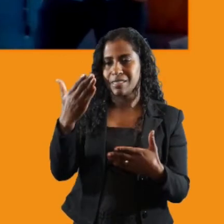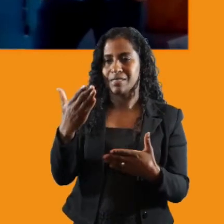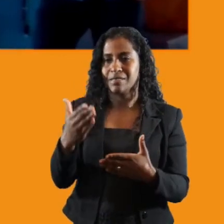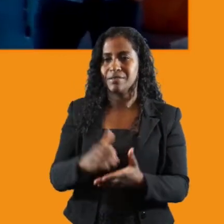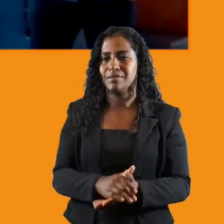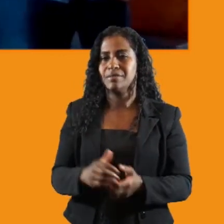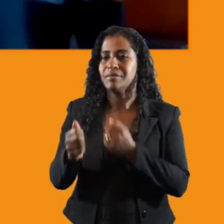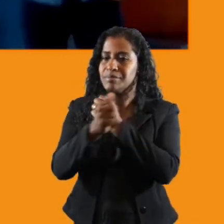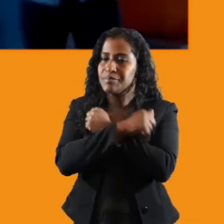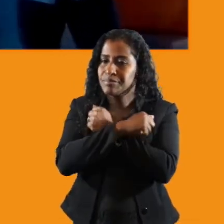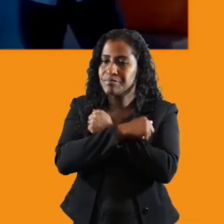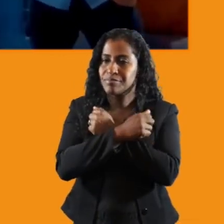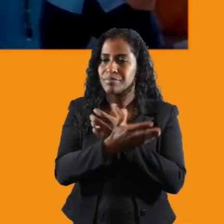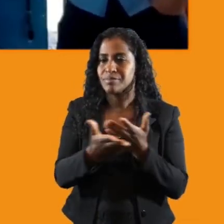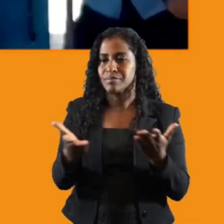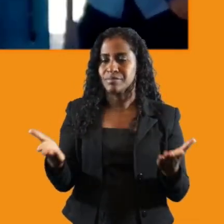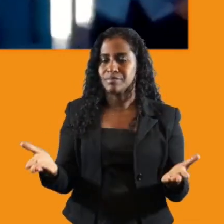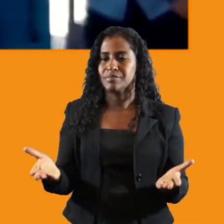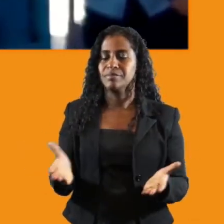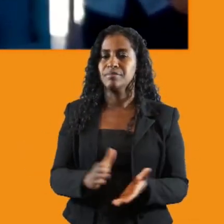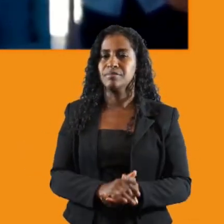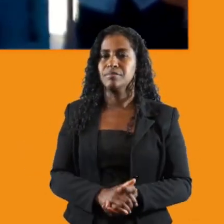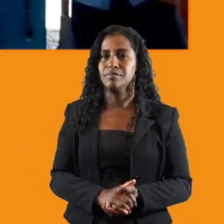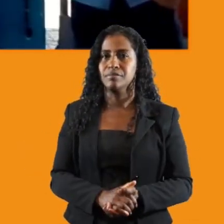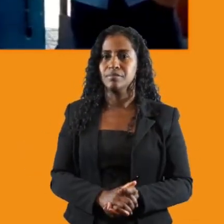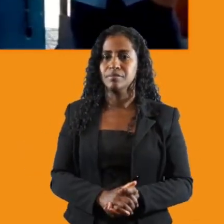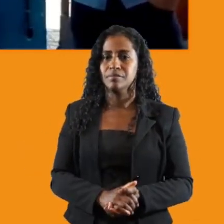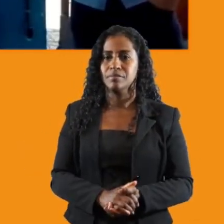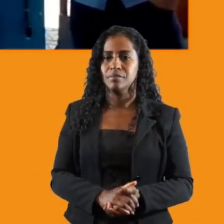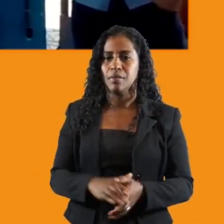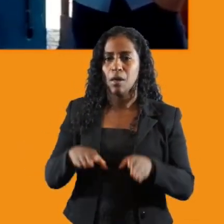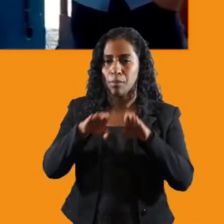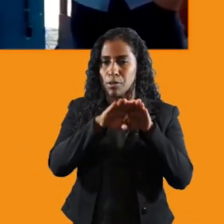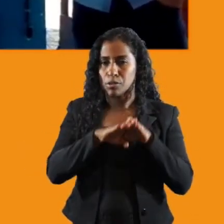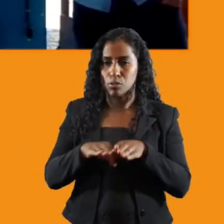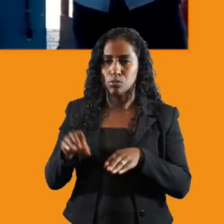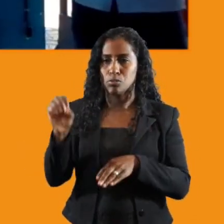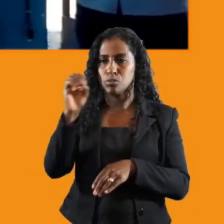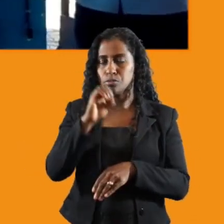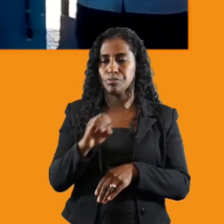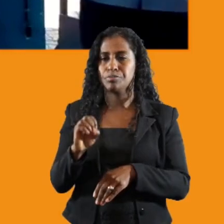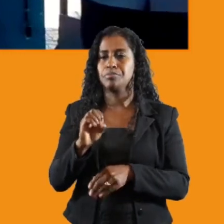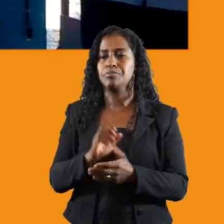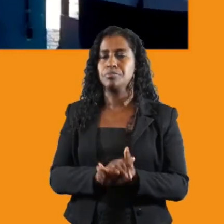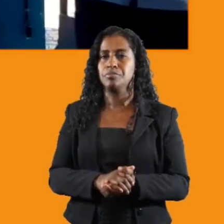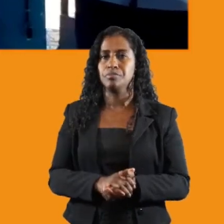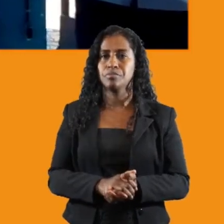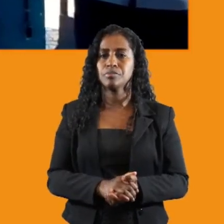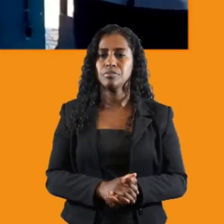diz no jornalismo aí. Tá? Um abraço pra vocês, gurizada. Obrigado, cara. Parabéns. Certinho, valeu, Potter. Show,